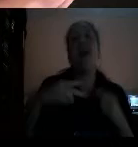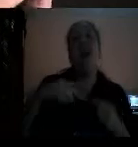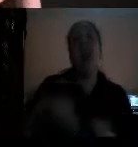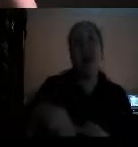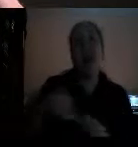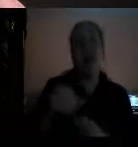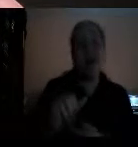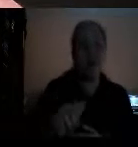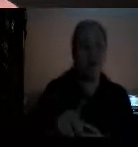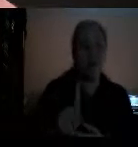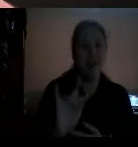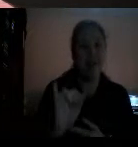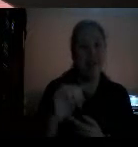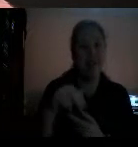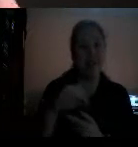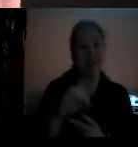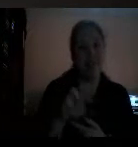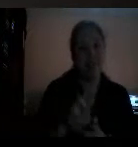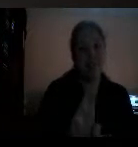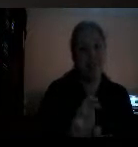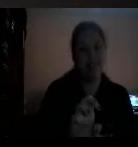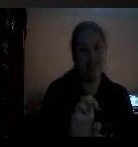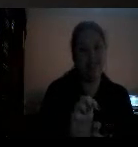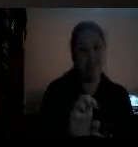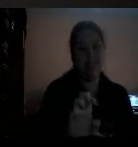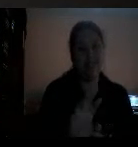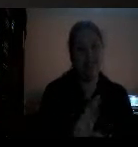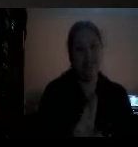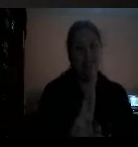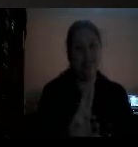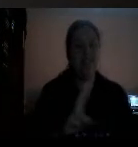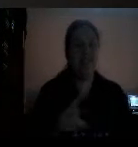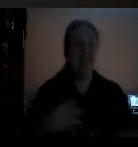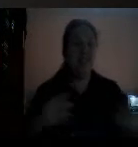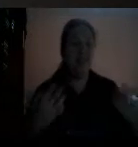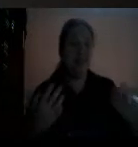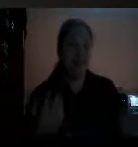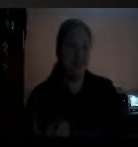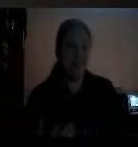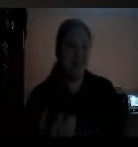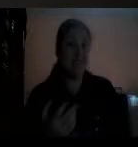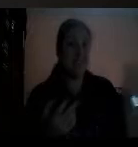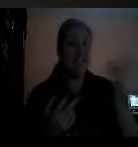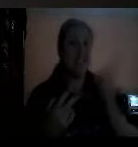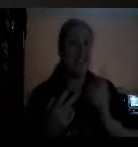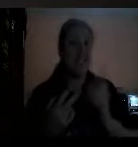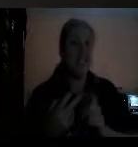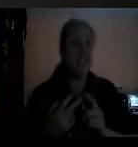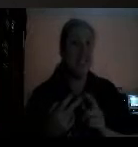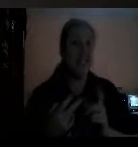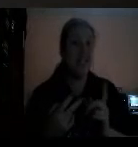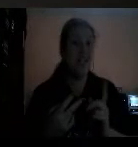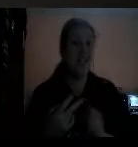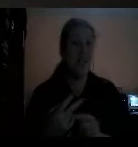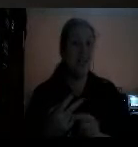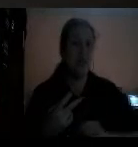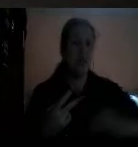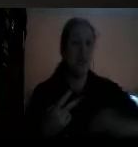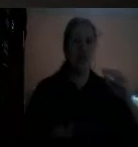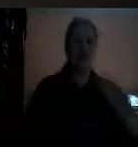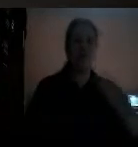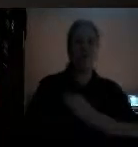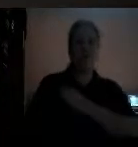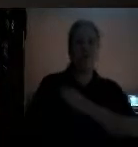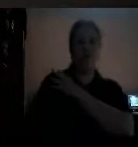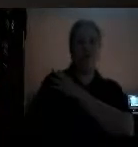E lá nos Estados Unidos, nós teremos um almirante, militar, isso, um